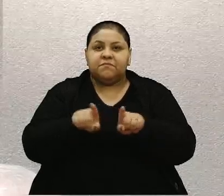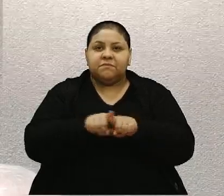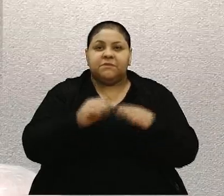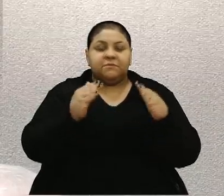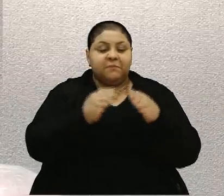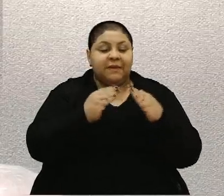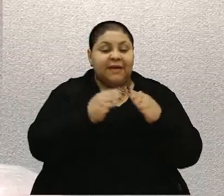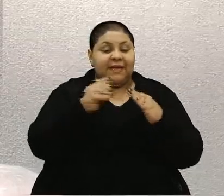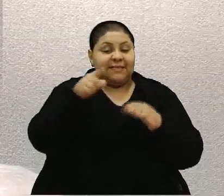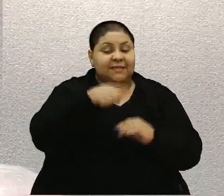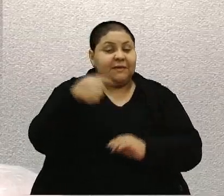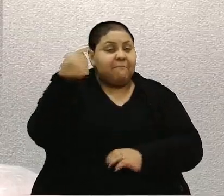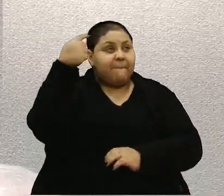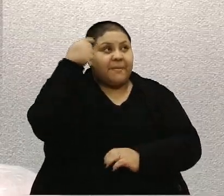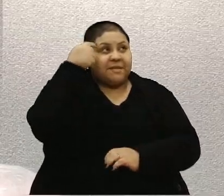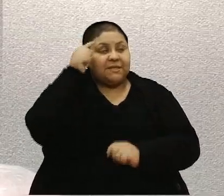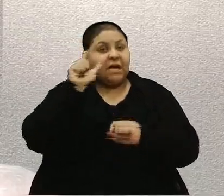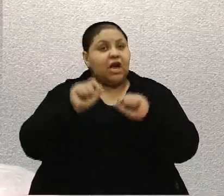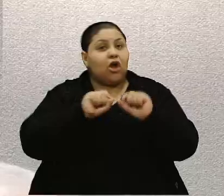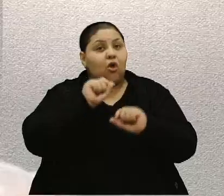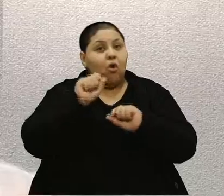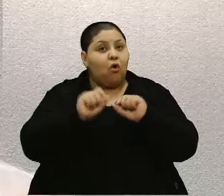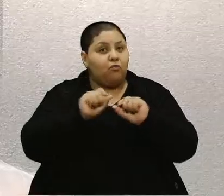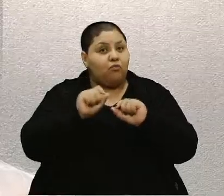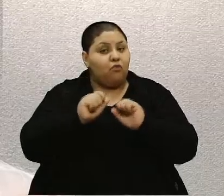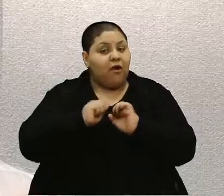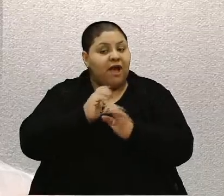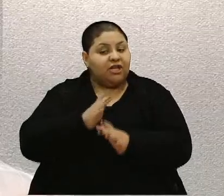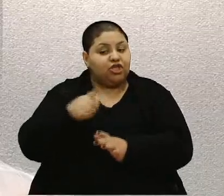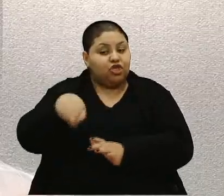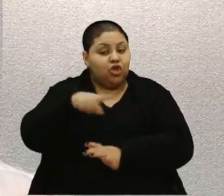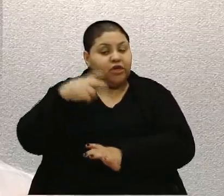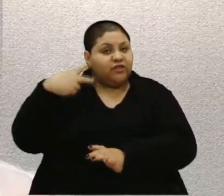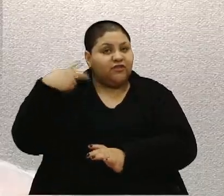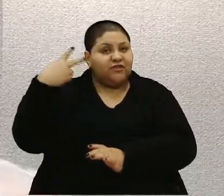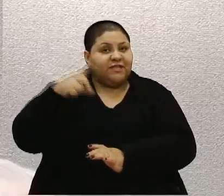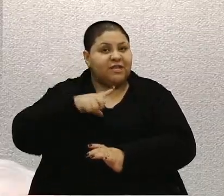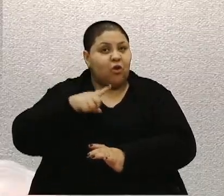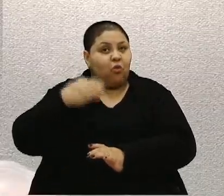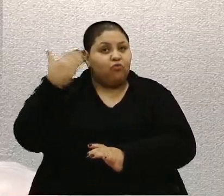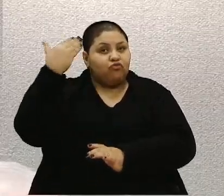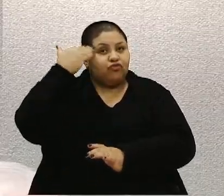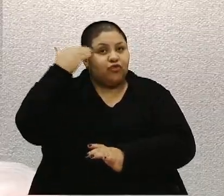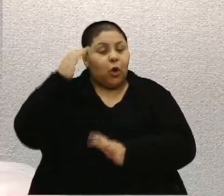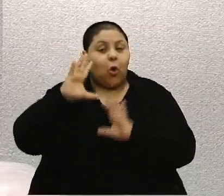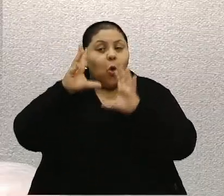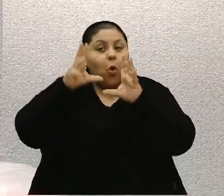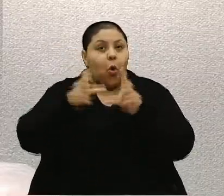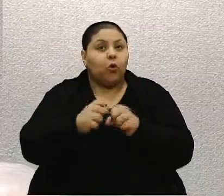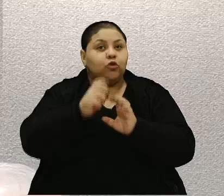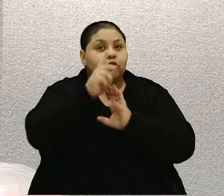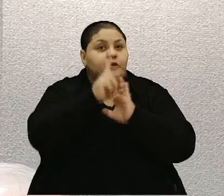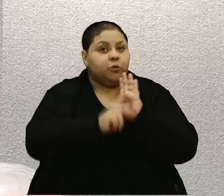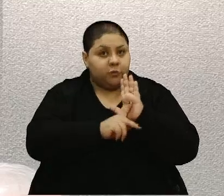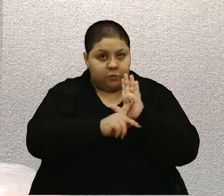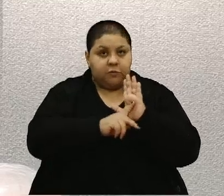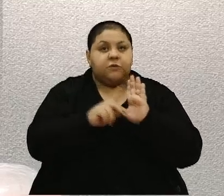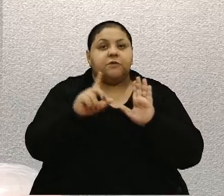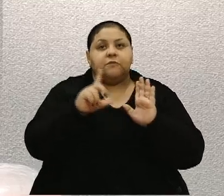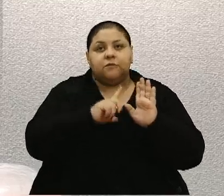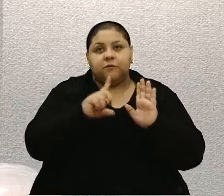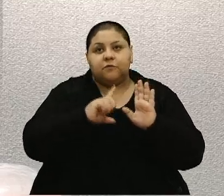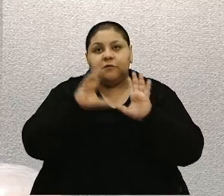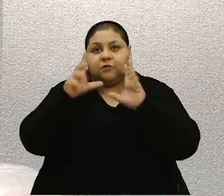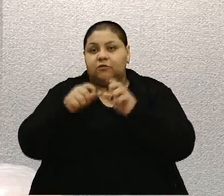repensar a forma de se proceder também porque nós vereadores não temos como saber quanta quantos projetos tem